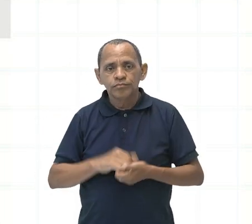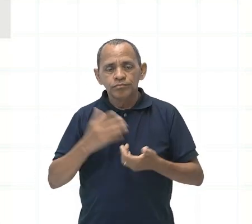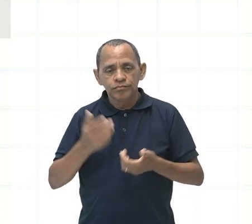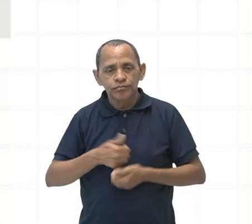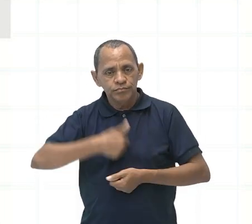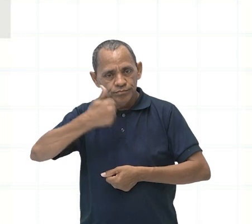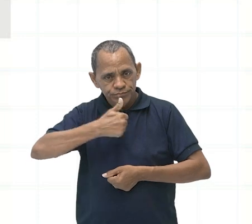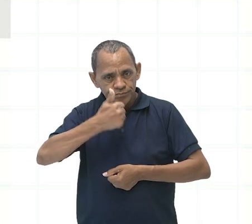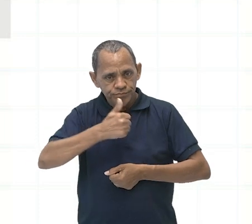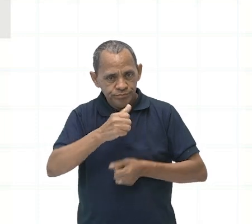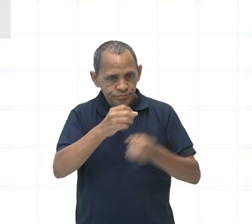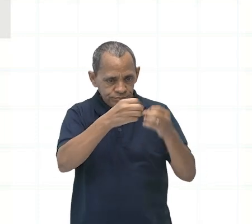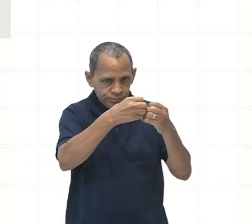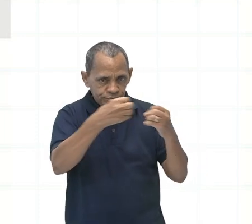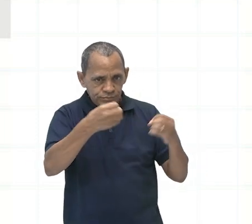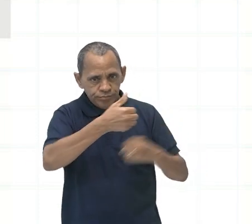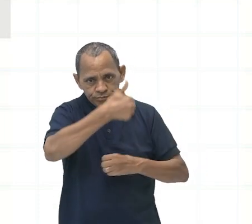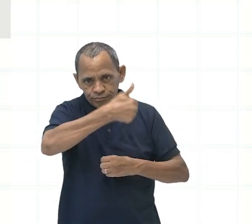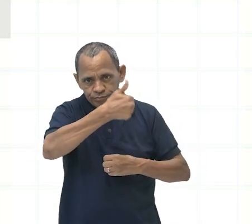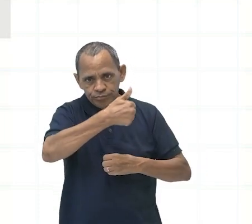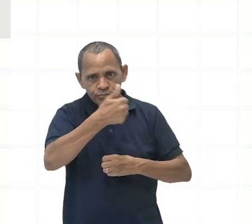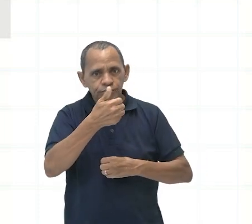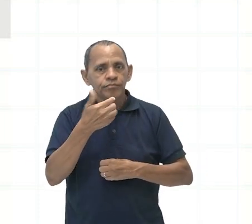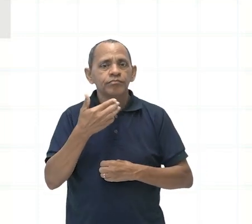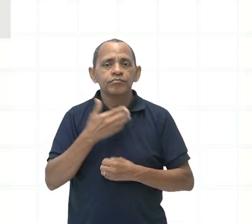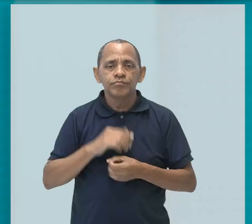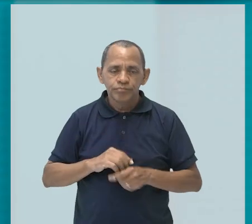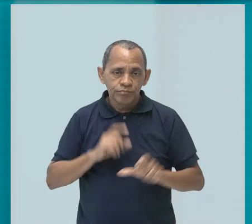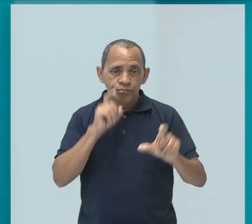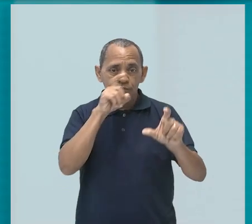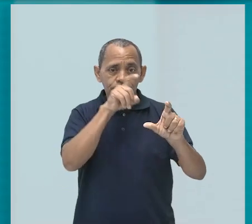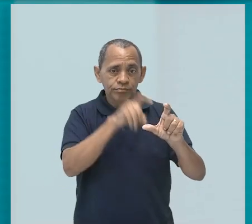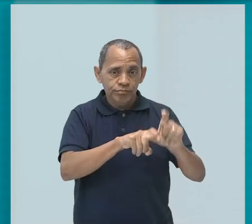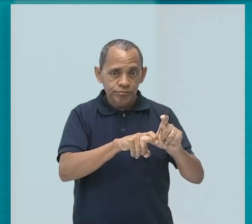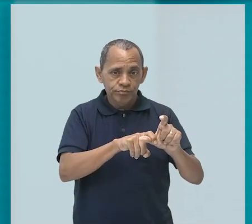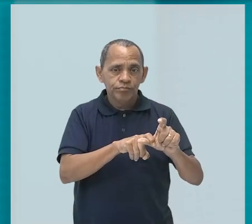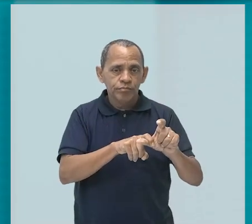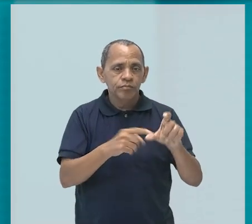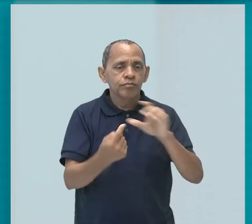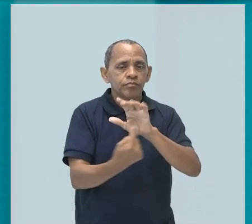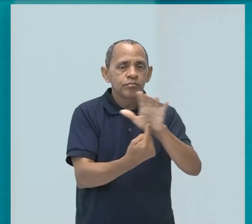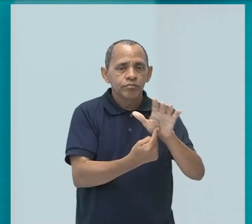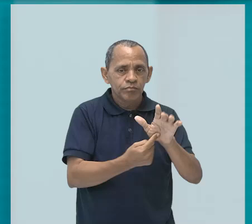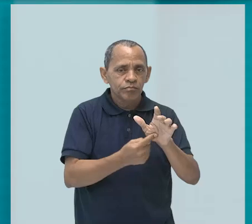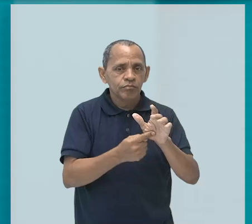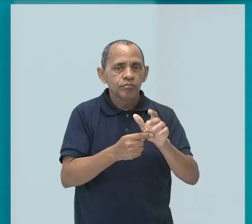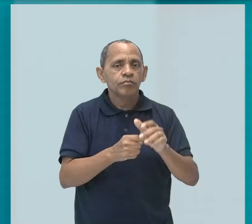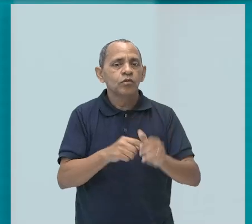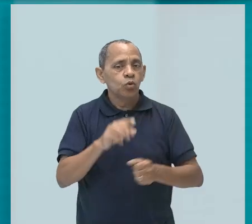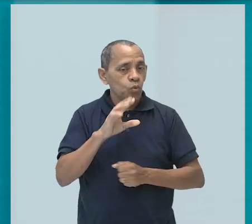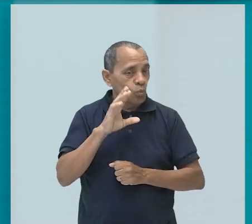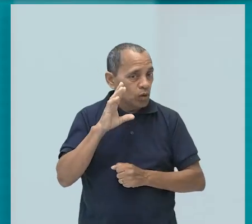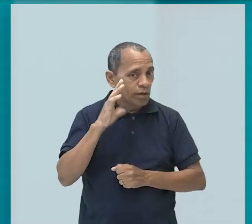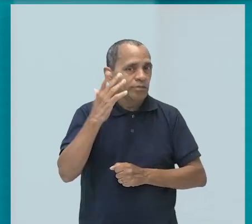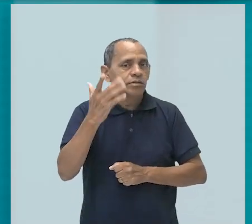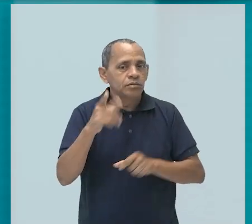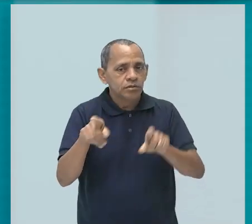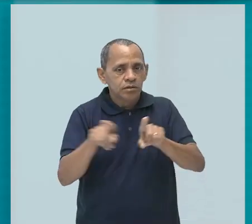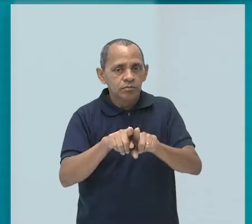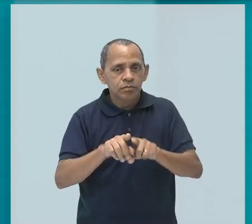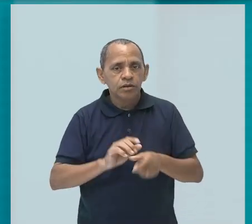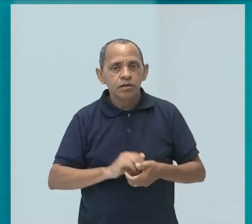bom? Então, a primeira oração, né, que nós conhecemos aqui, a oração subordinada, que expressa aí